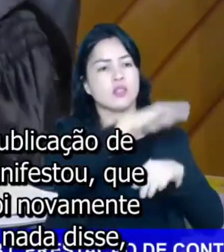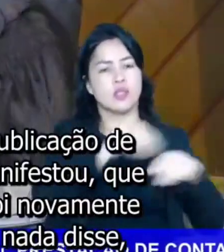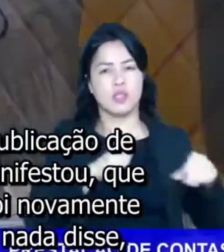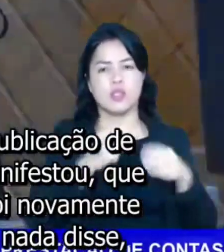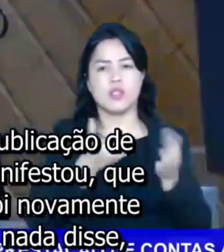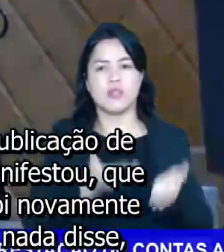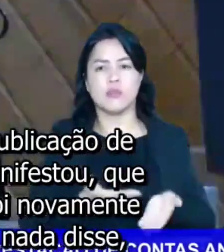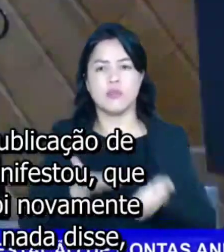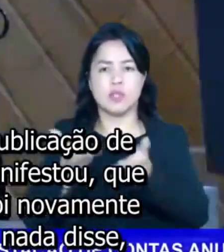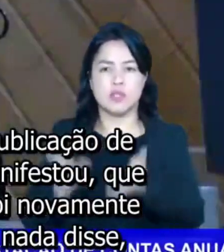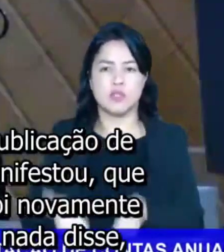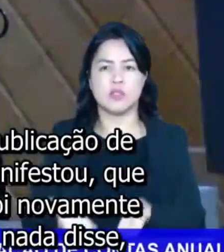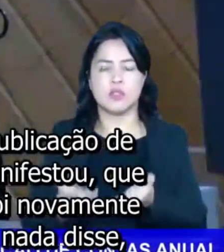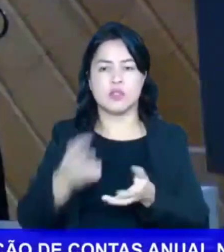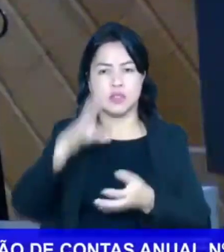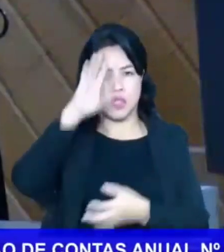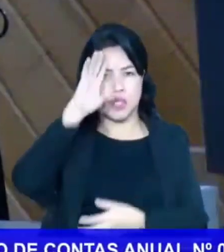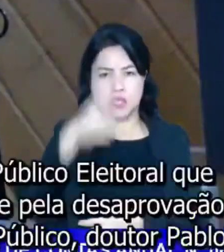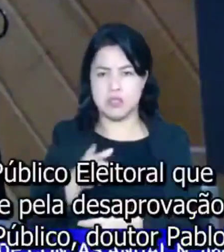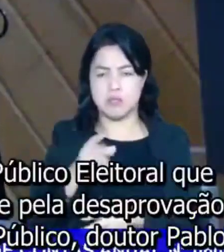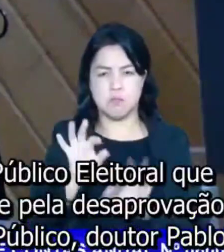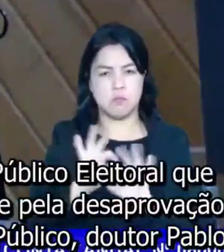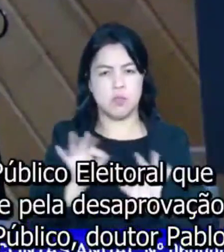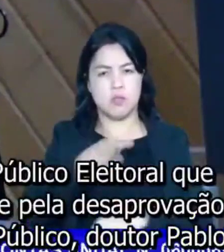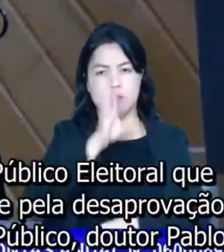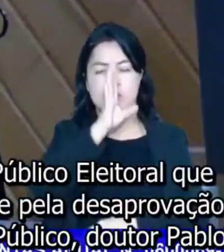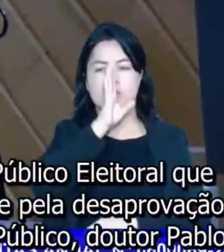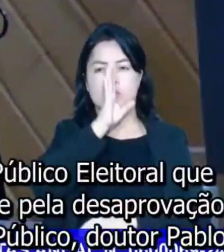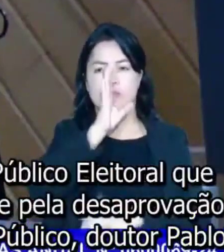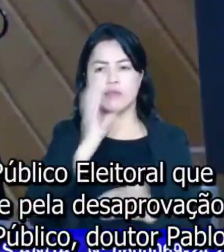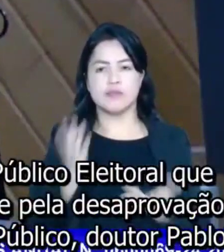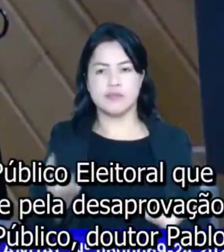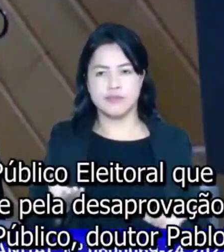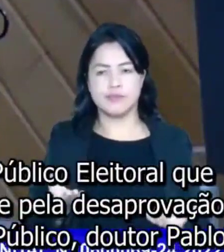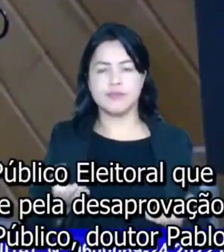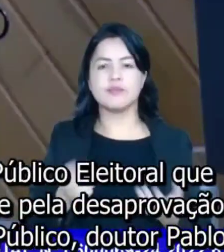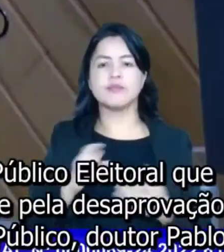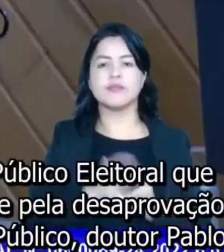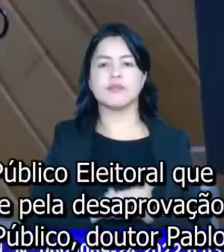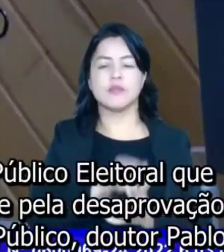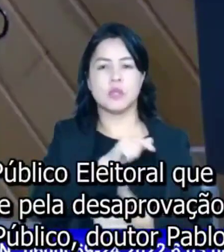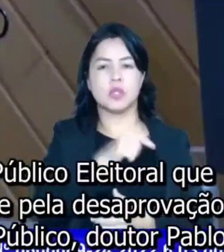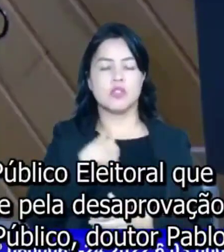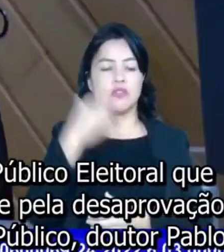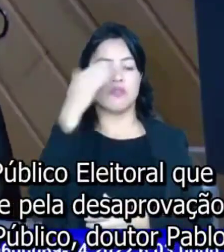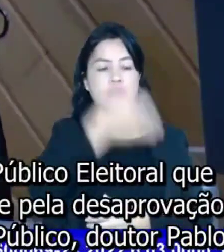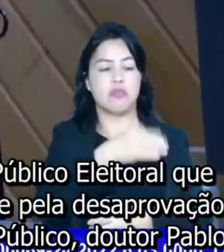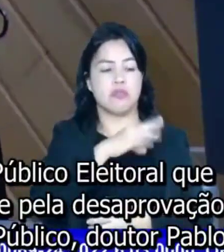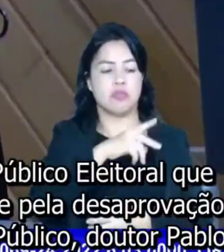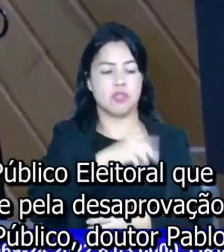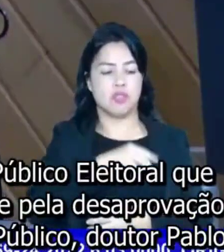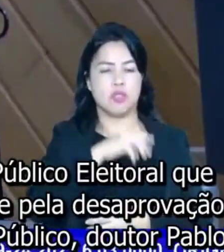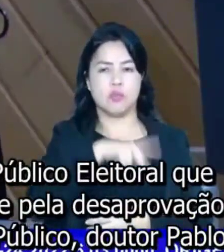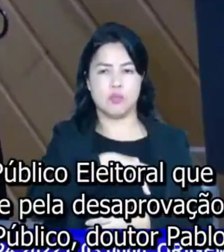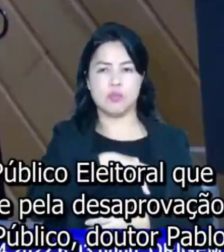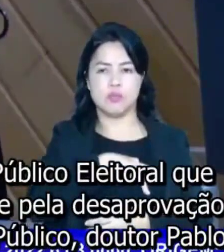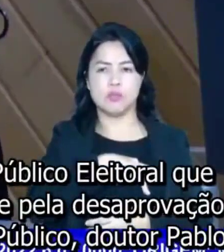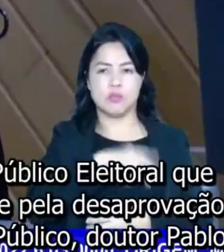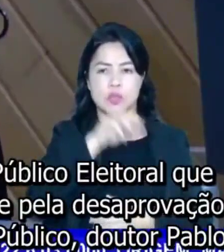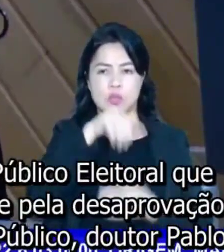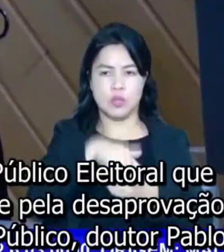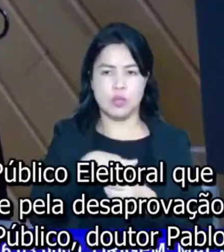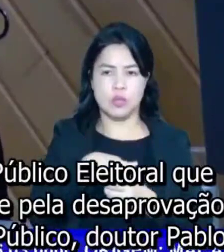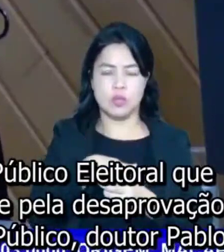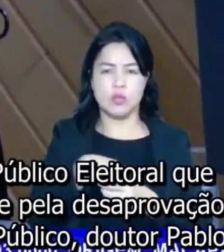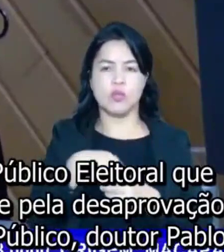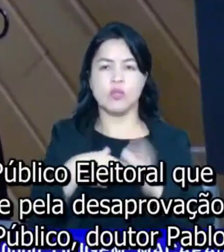apresentação de suas razões finais e nada disso. Em sua mesa, de frente ao seu computador, desembargador Mário Júnior. O Ministério Público Eleitoral, que